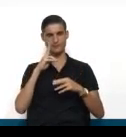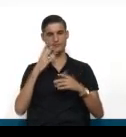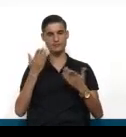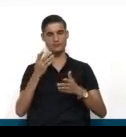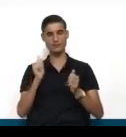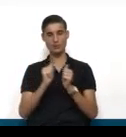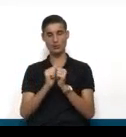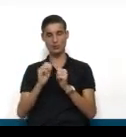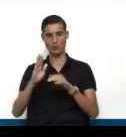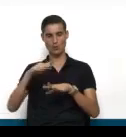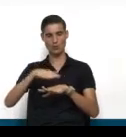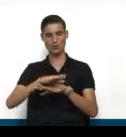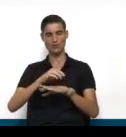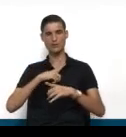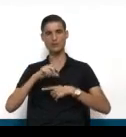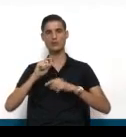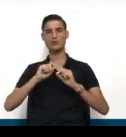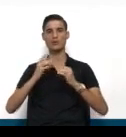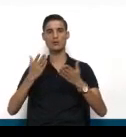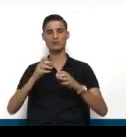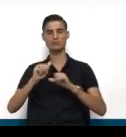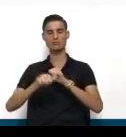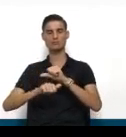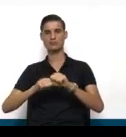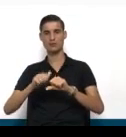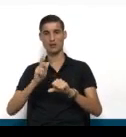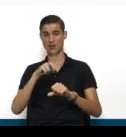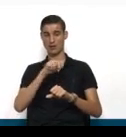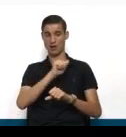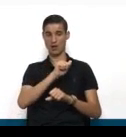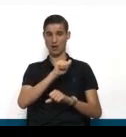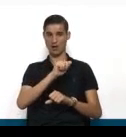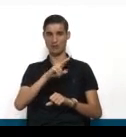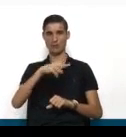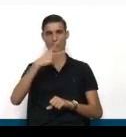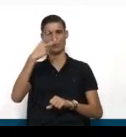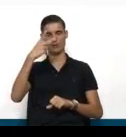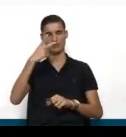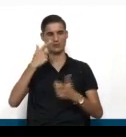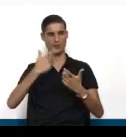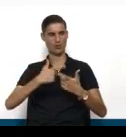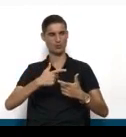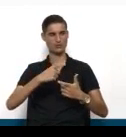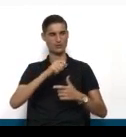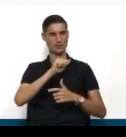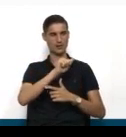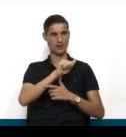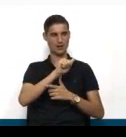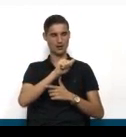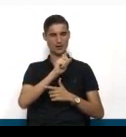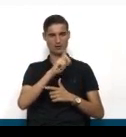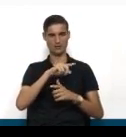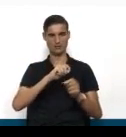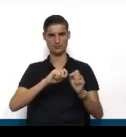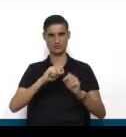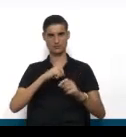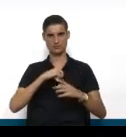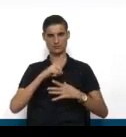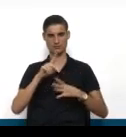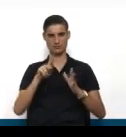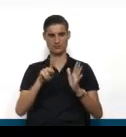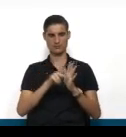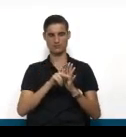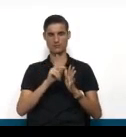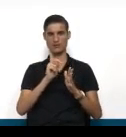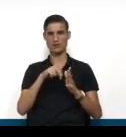a equação da onda, ela vai ter esse formato agora, olha, a ao quadrado, onde esse A vai ser o material que é feito a